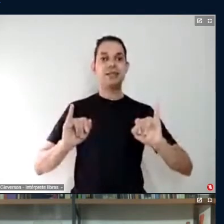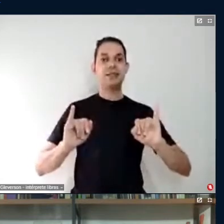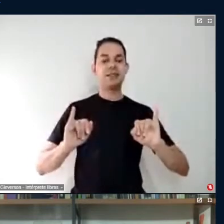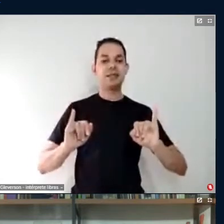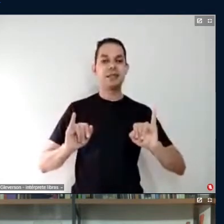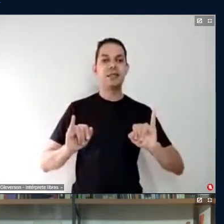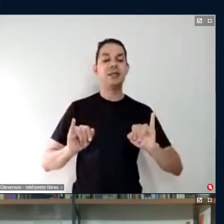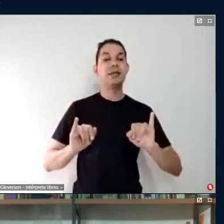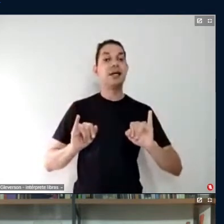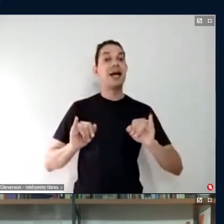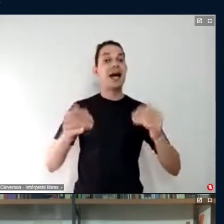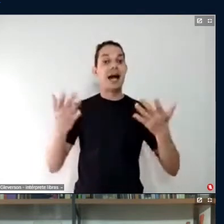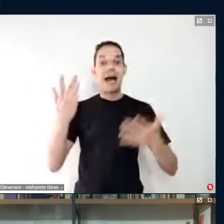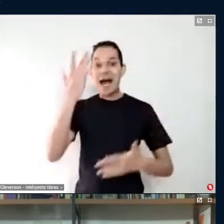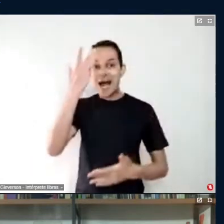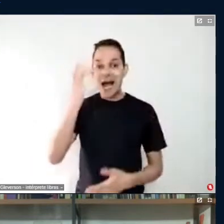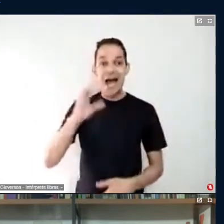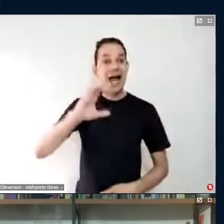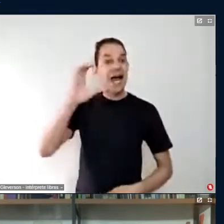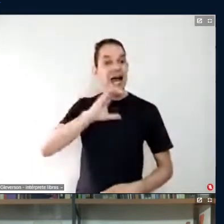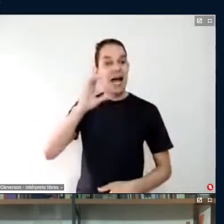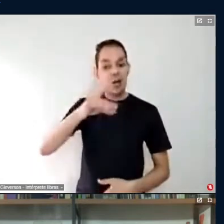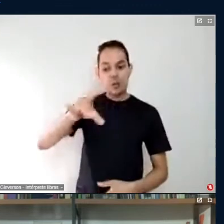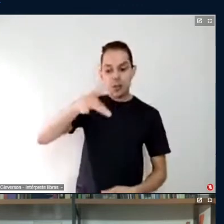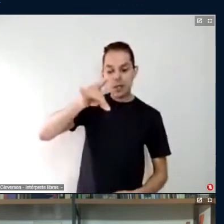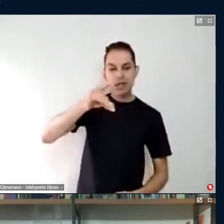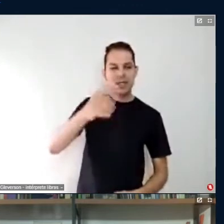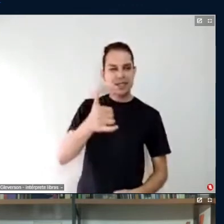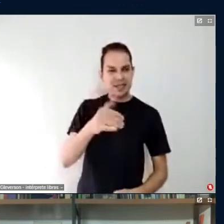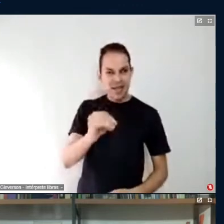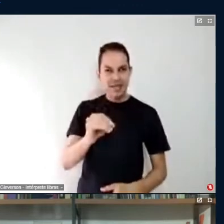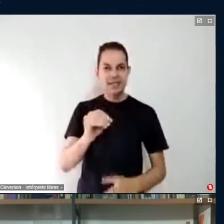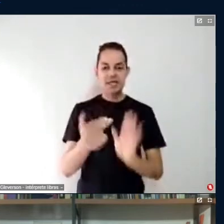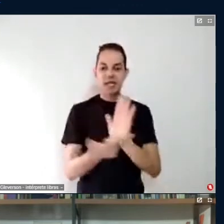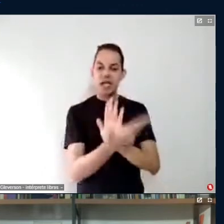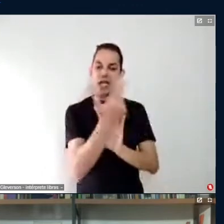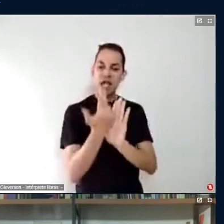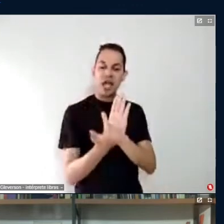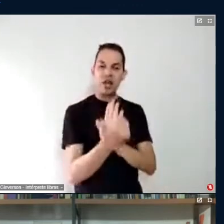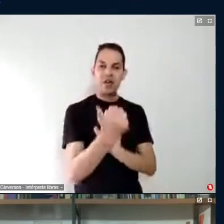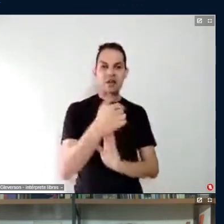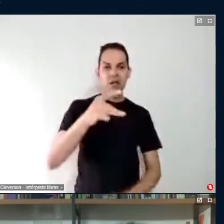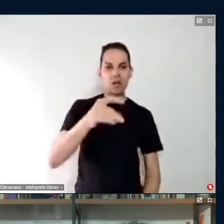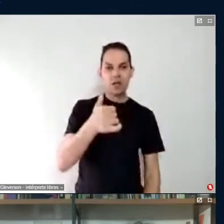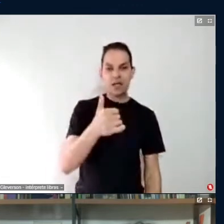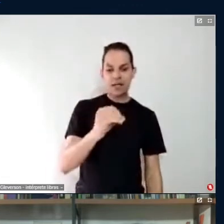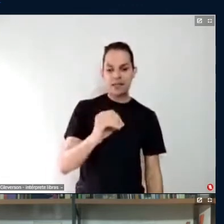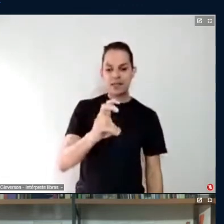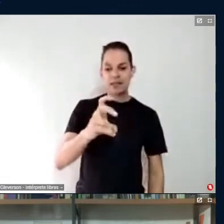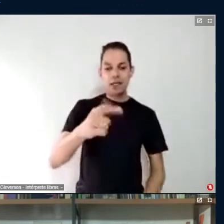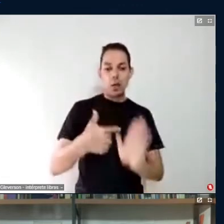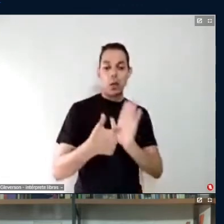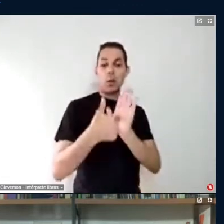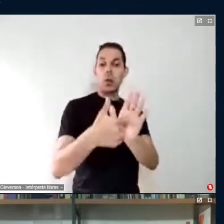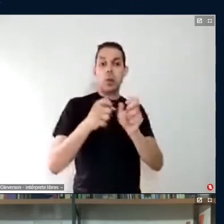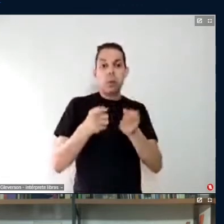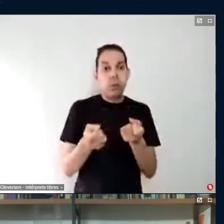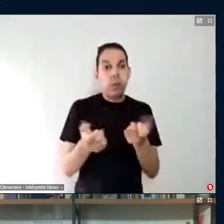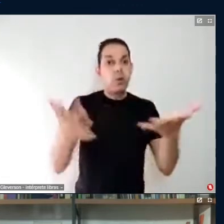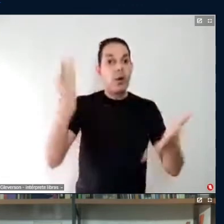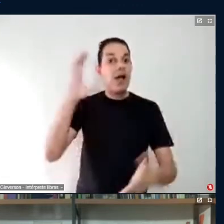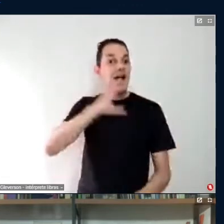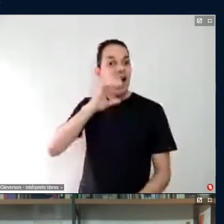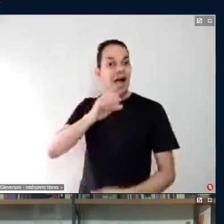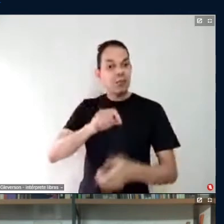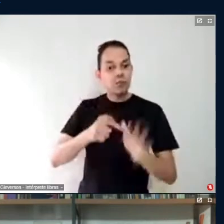publicar amanhã a figura 10 da página 105. acredito que foi o quadro mais incrível que eu consegui analisar